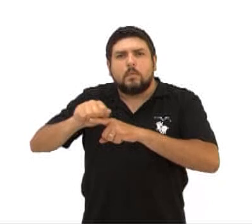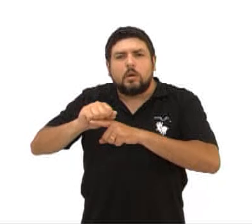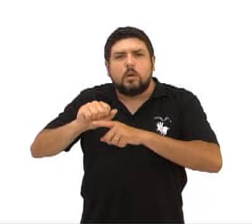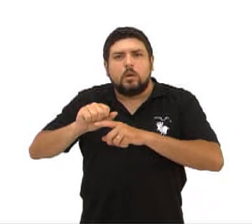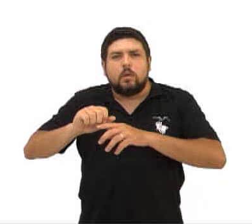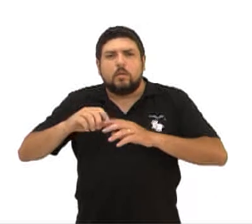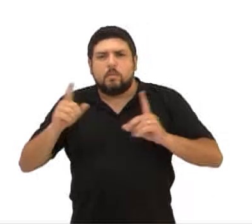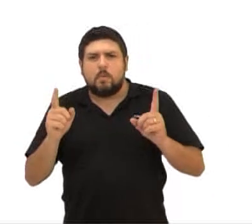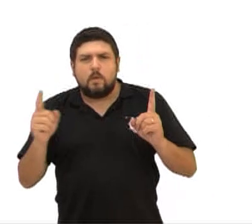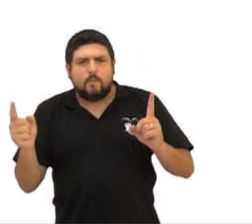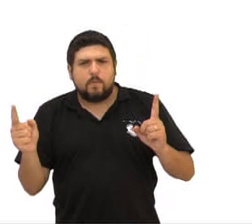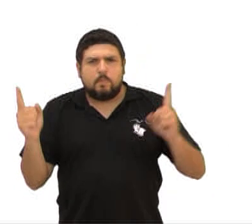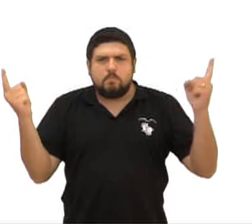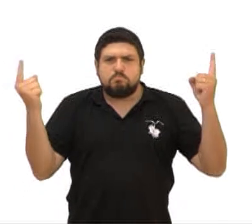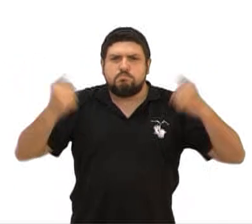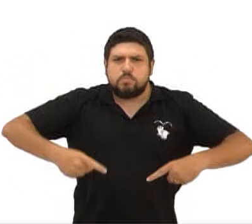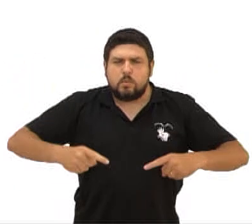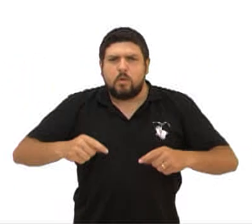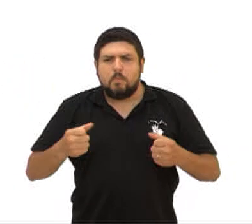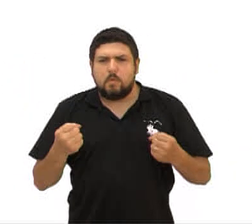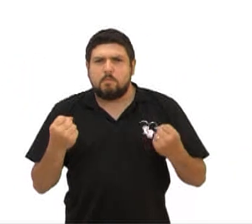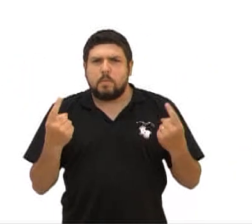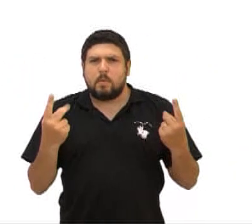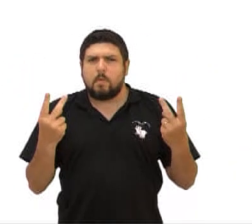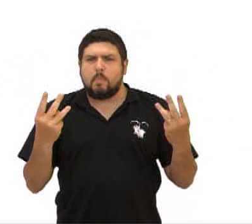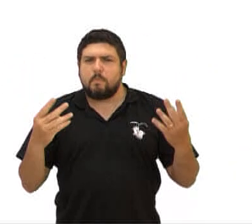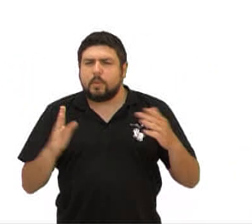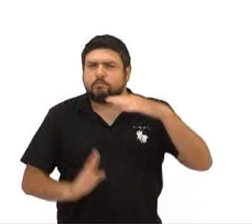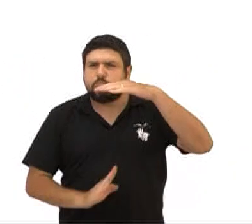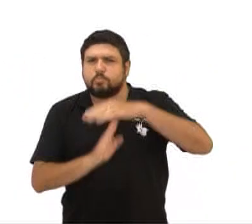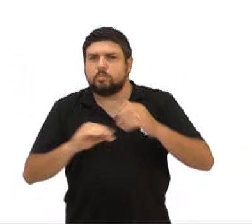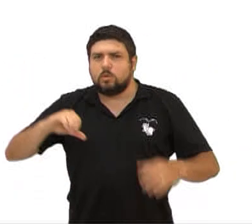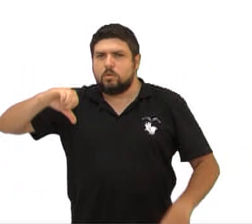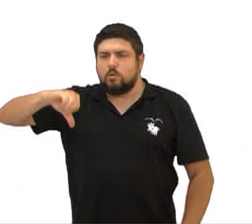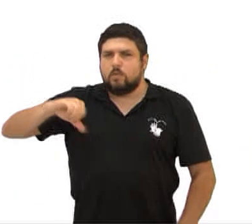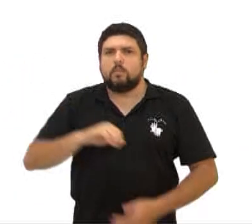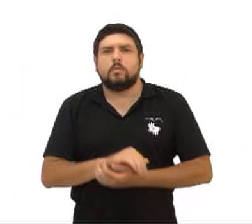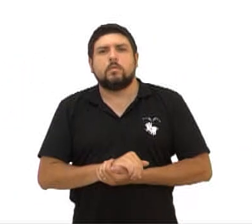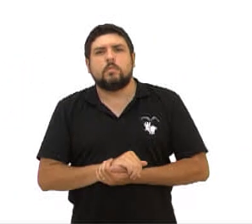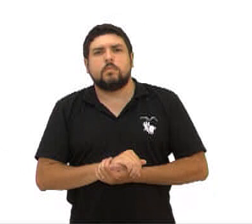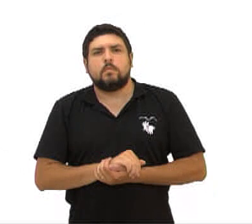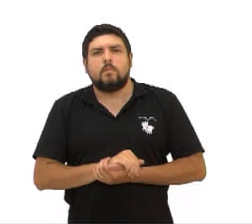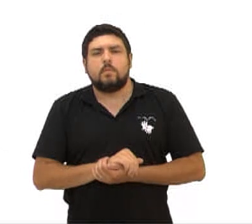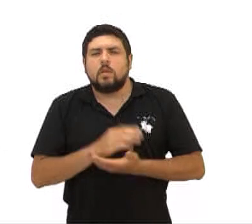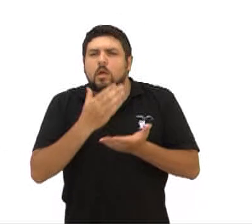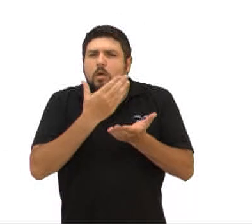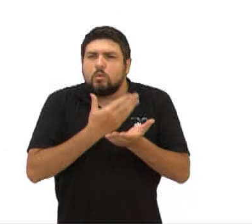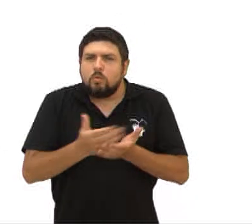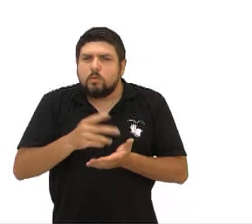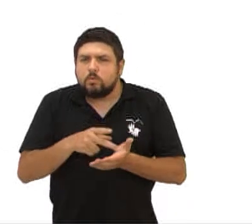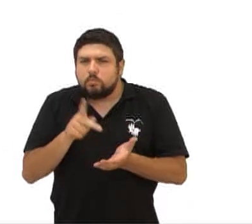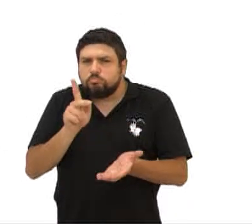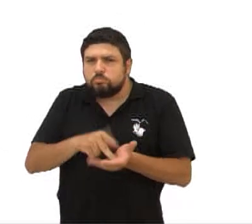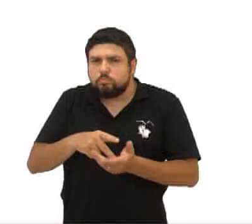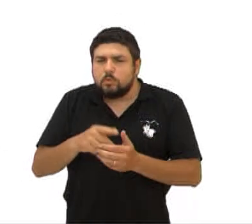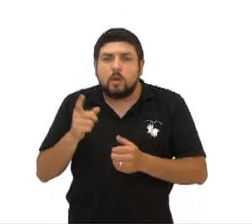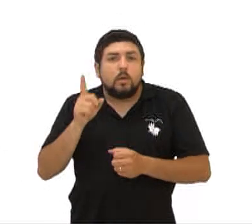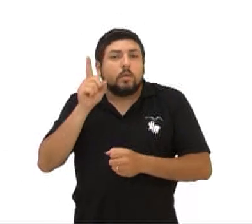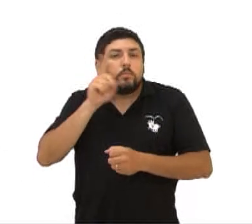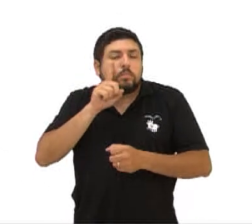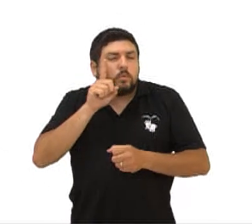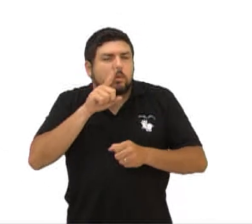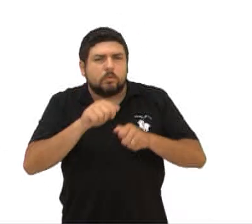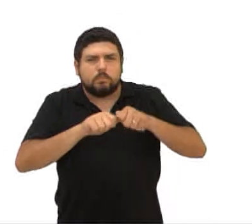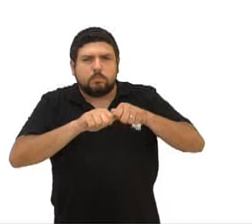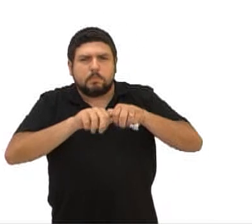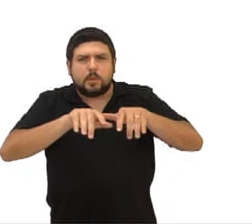pontos. Tá? E o esporte, então, ele foi se disseminando, principalmente ali nos Estados Unidos, num primeiro momento, nessa região aqui de